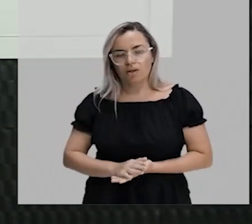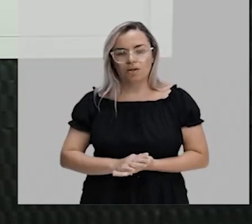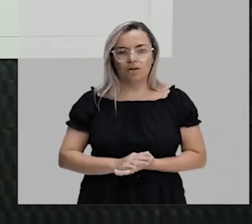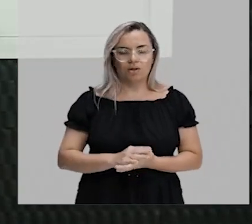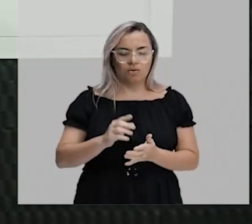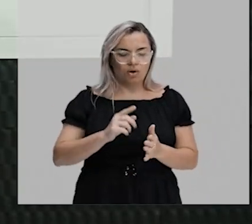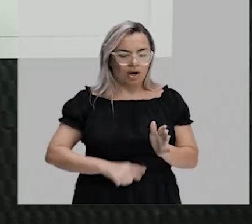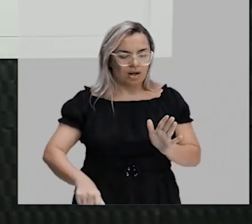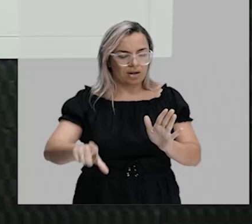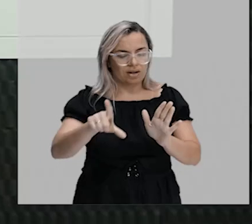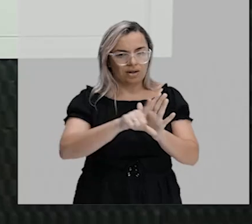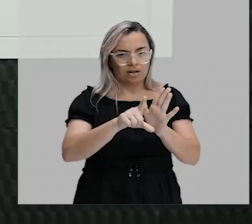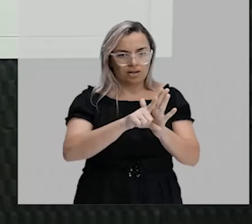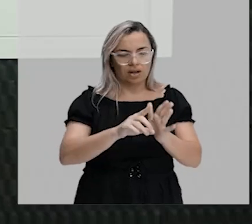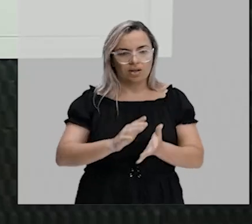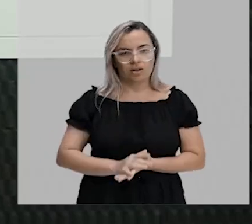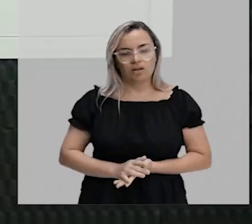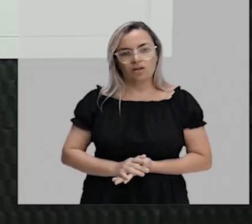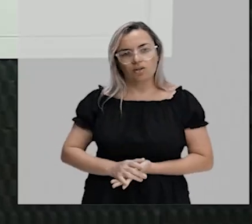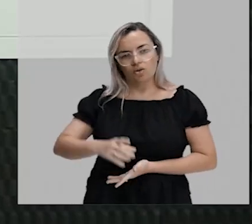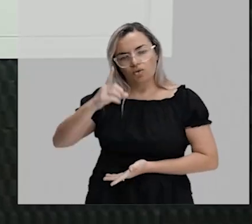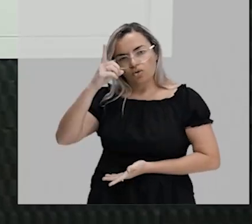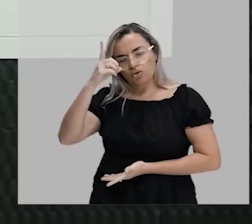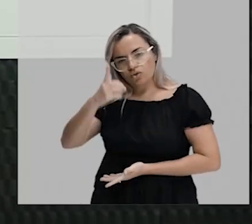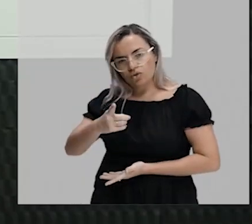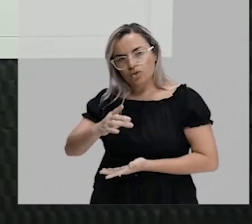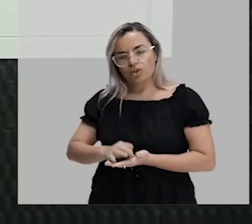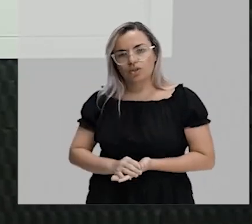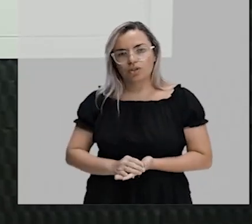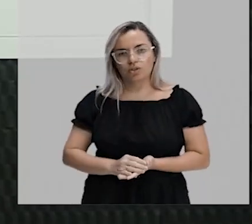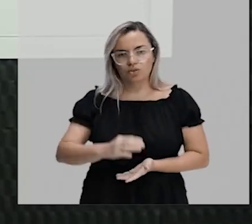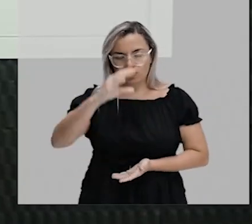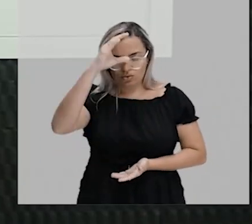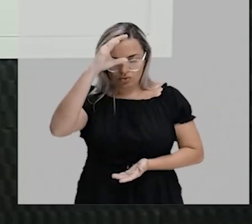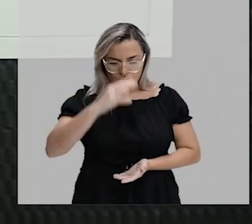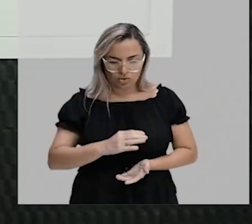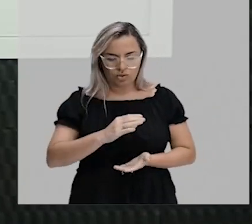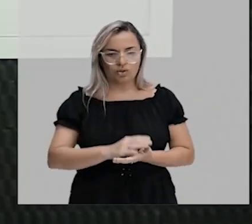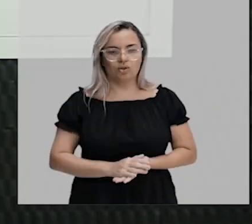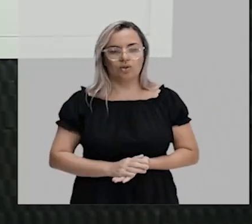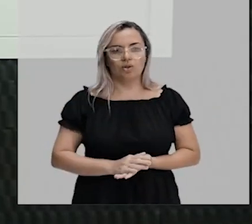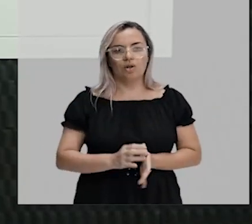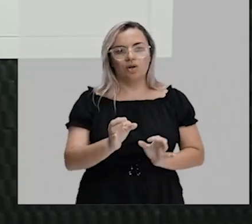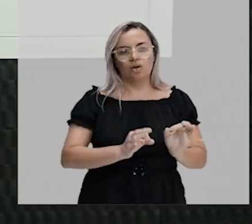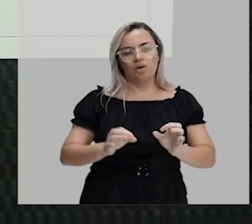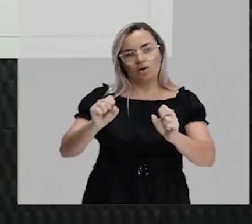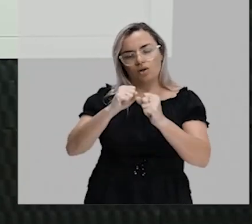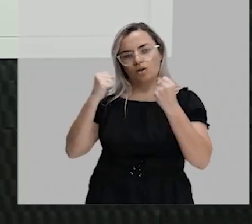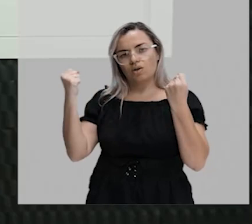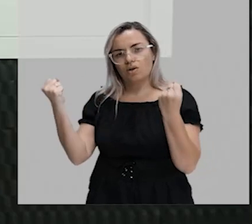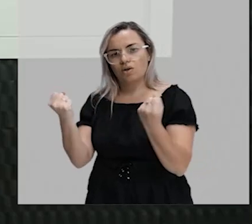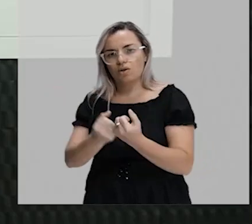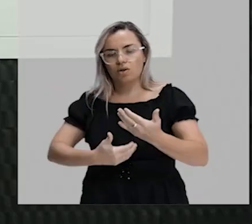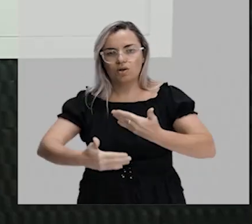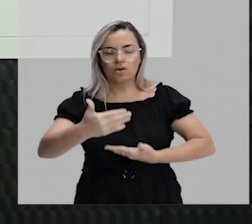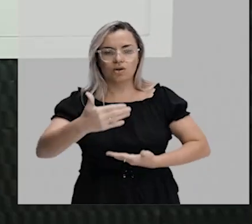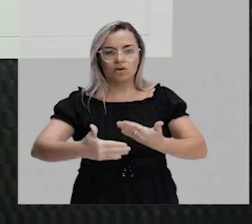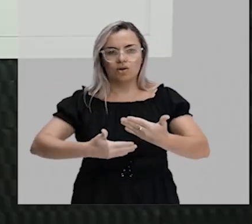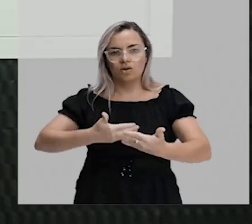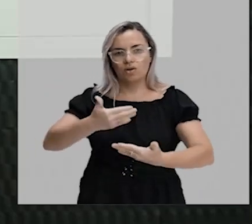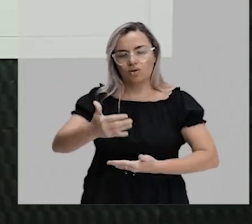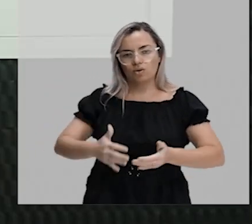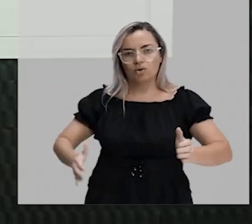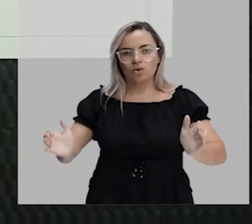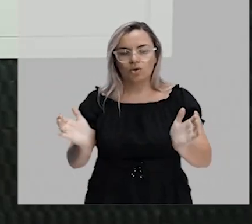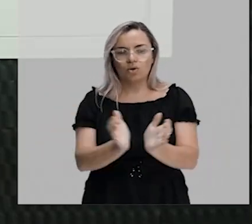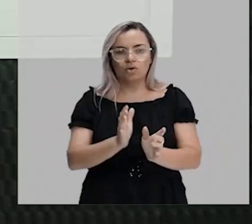direito civil ali, ele é importante e ele é o regulador do nosso comportamento dentro da convivência coletiva a